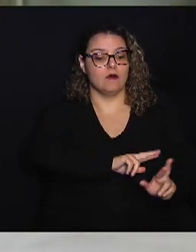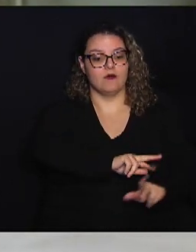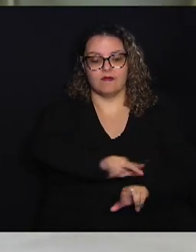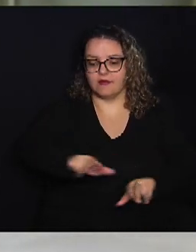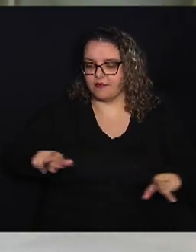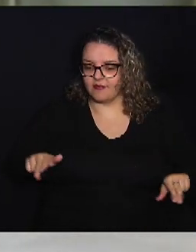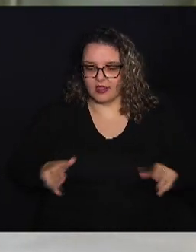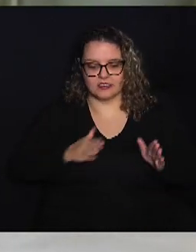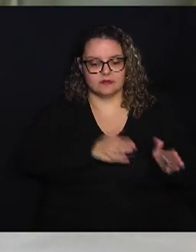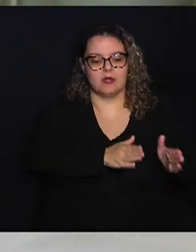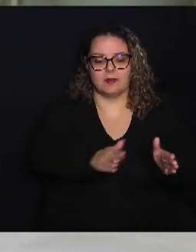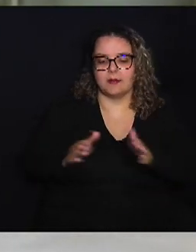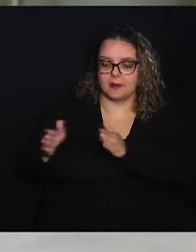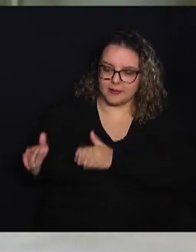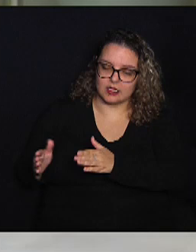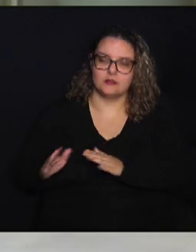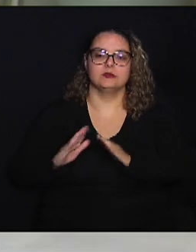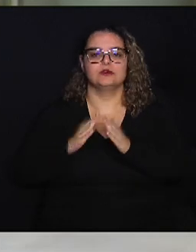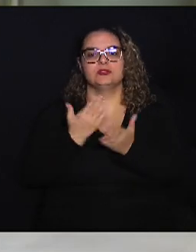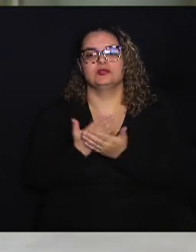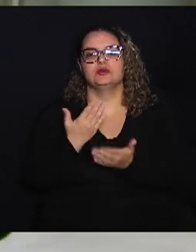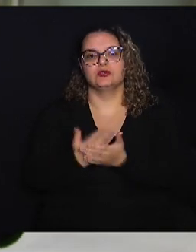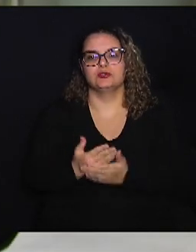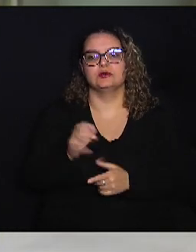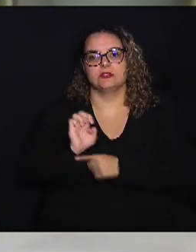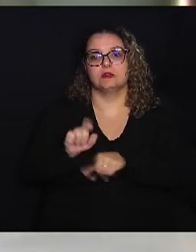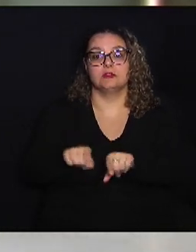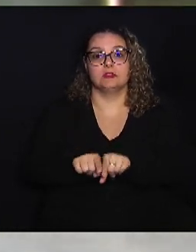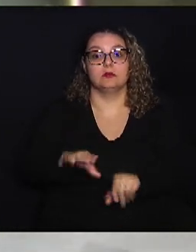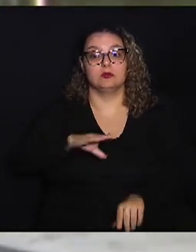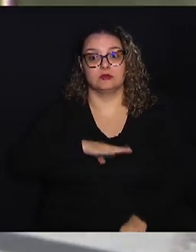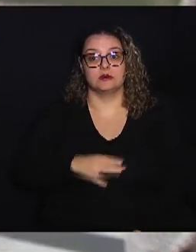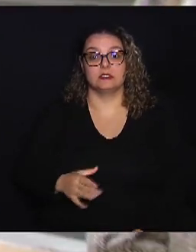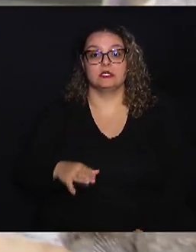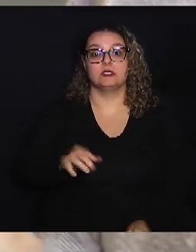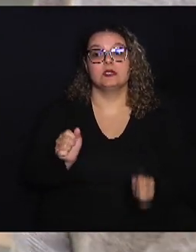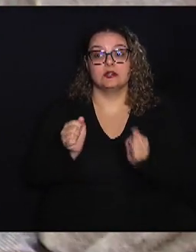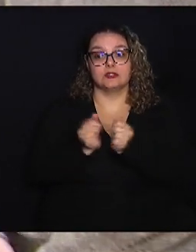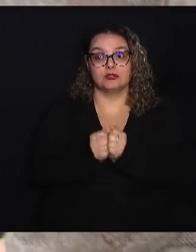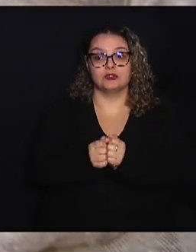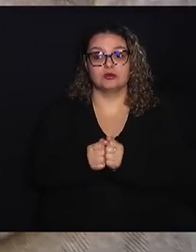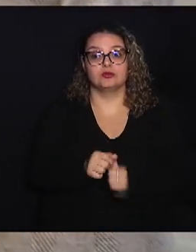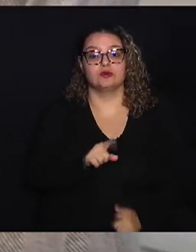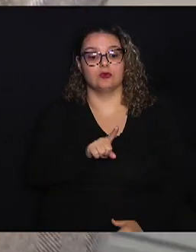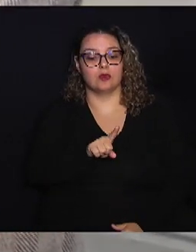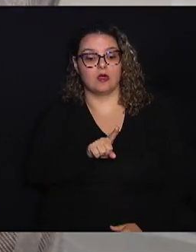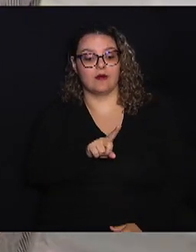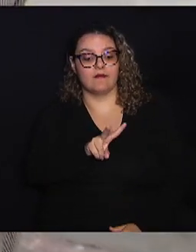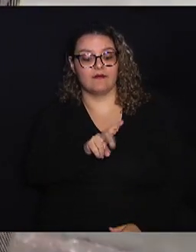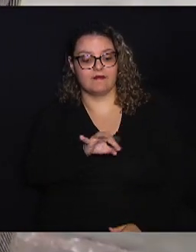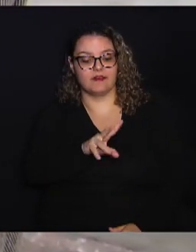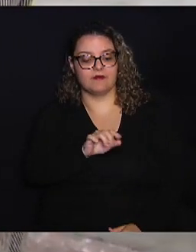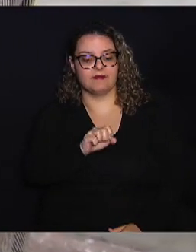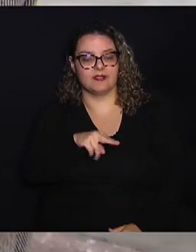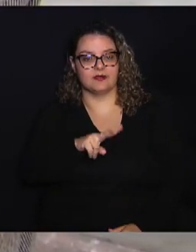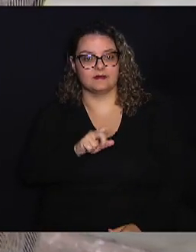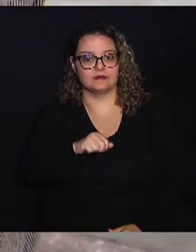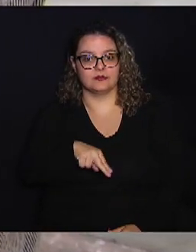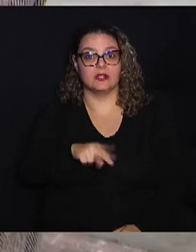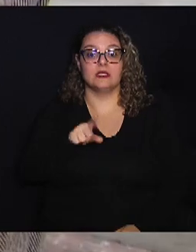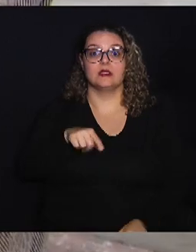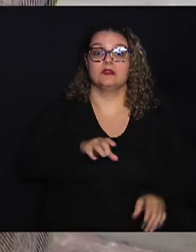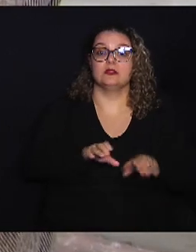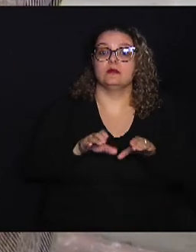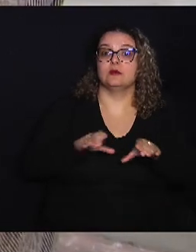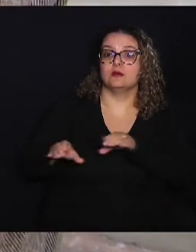em escolas estaduais e municipais da cidade. E por isso eu estou aqui com a Vivian Nunes, coordenadora do Programa de Tabagismo da Secretaria de